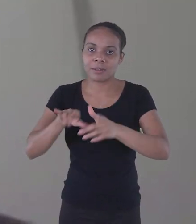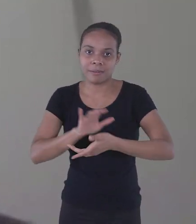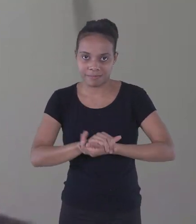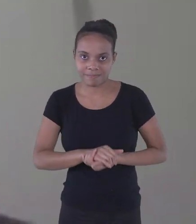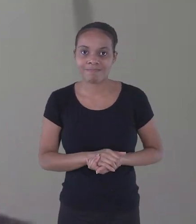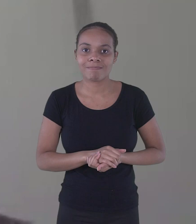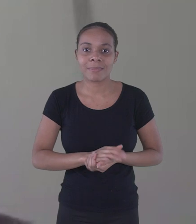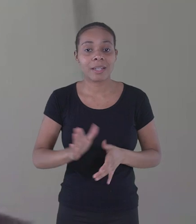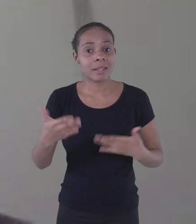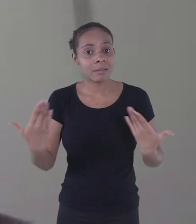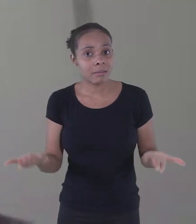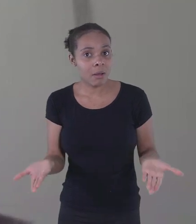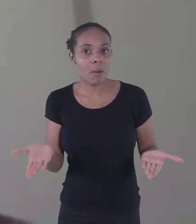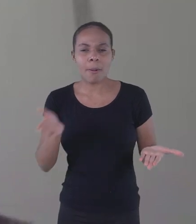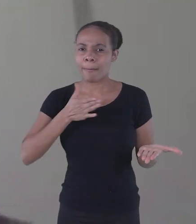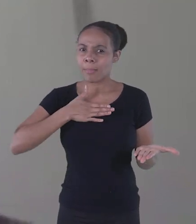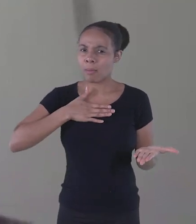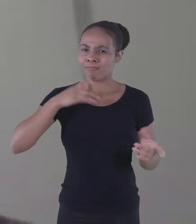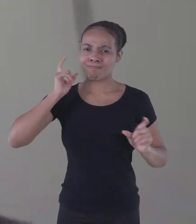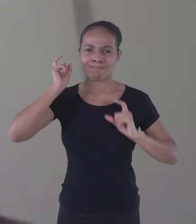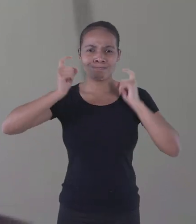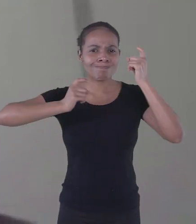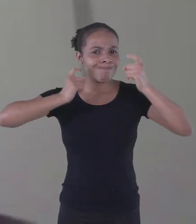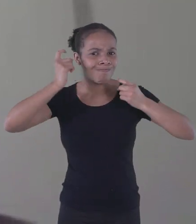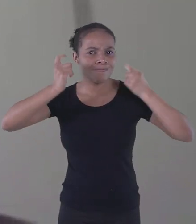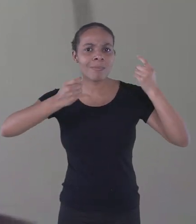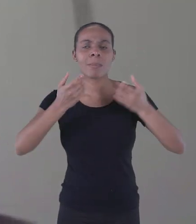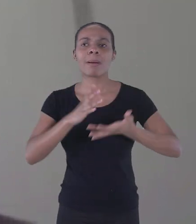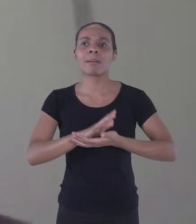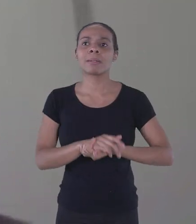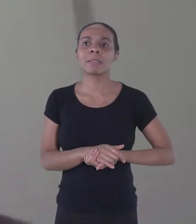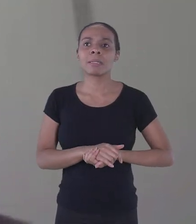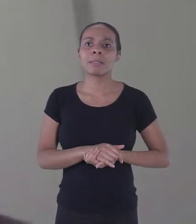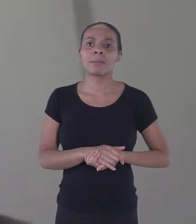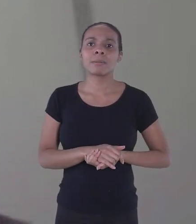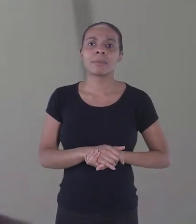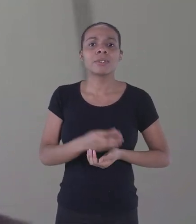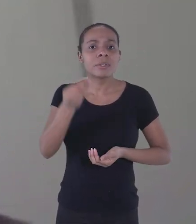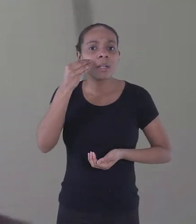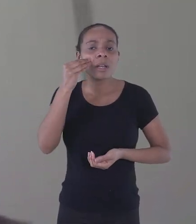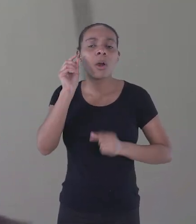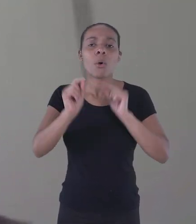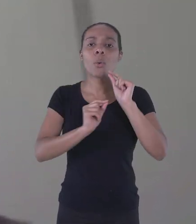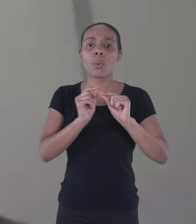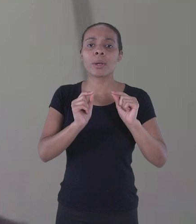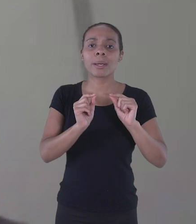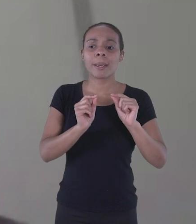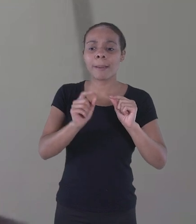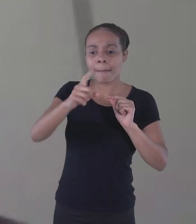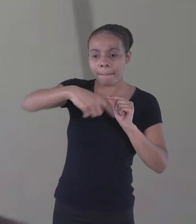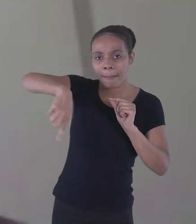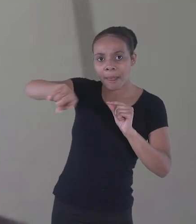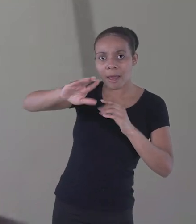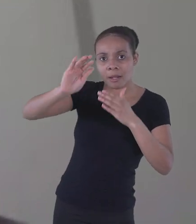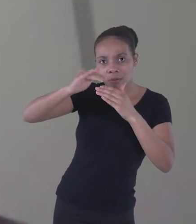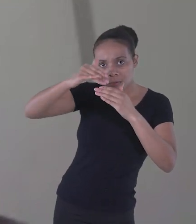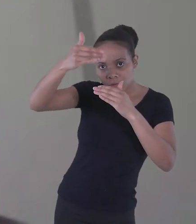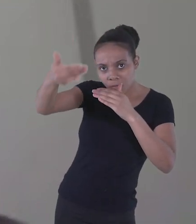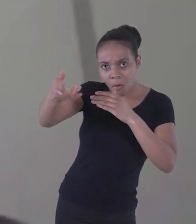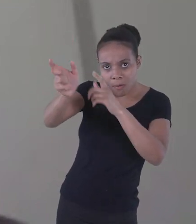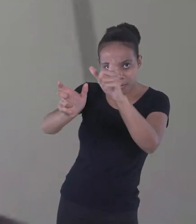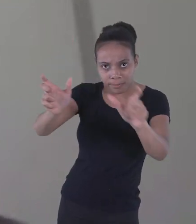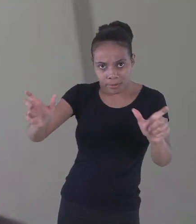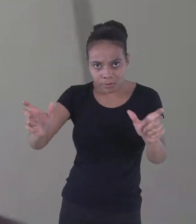mim foi uma preocupação mais de tranquilizar pessoas e de denunciar o que acontecia